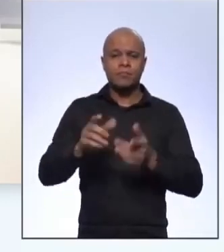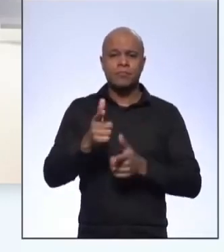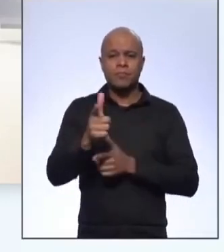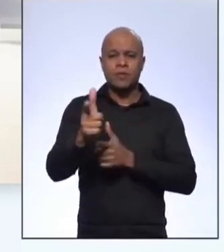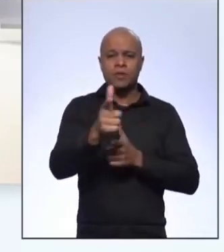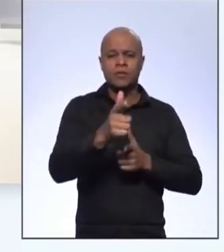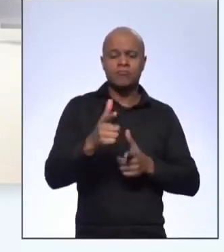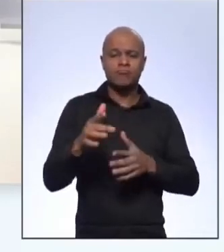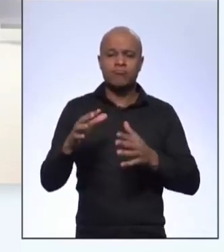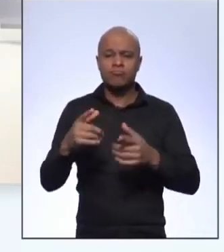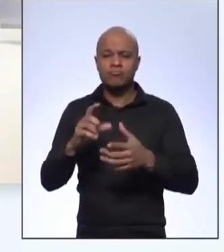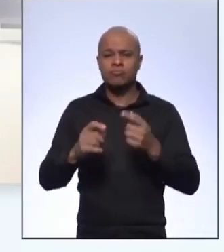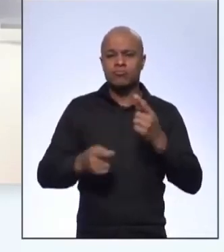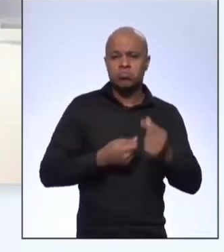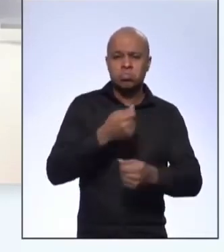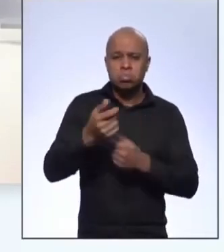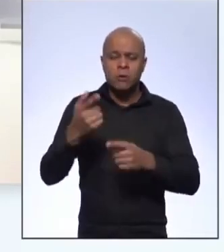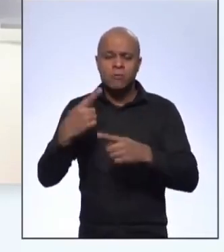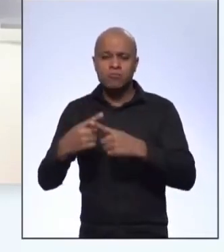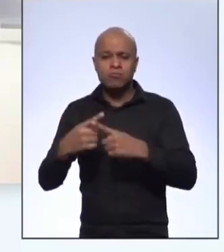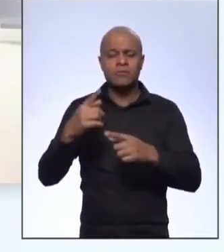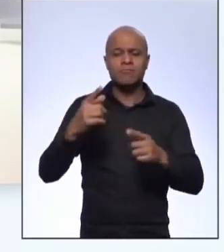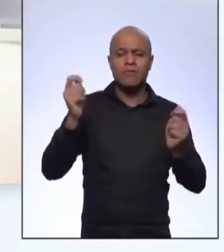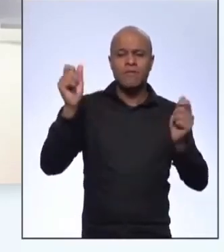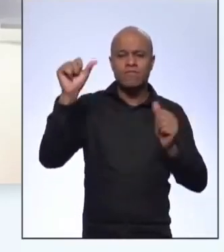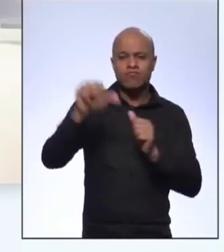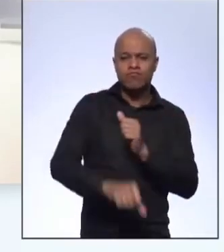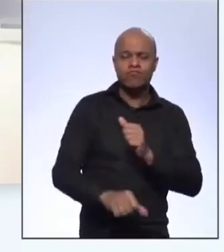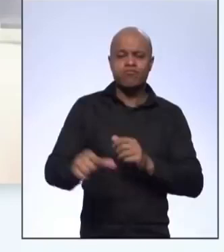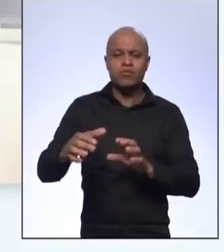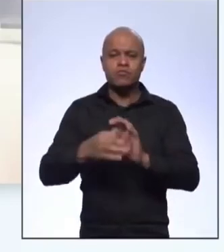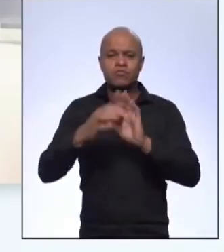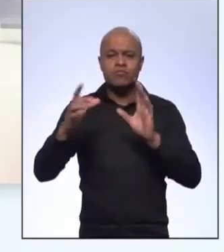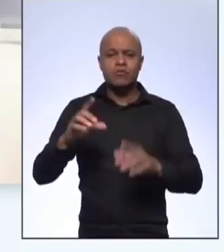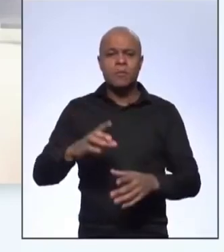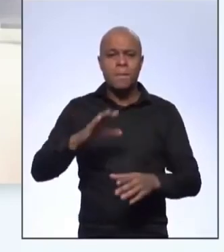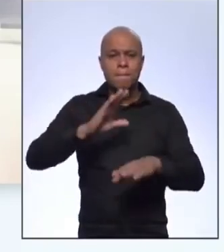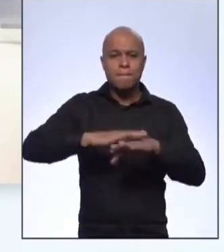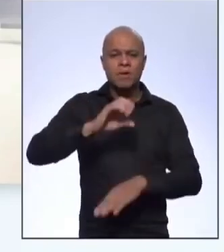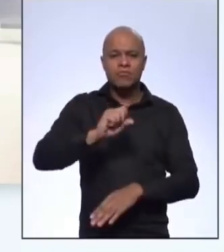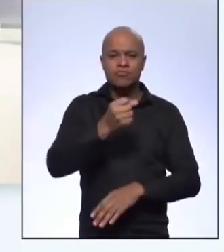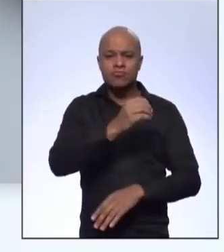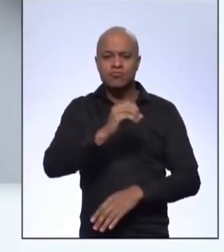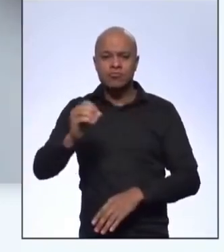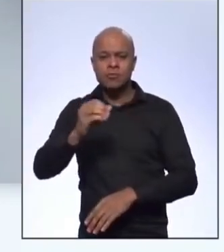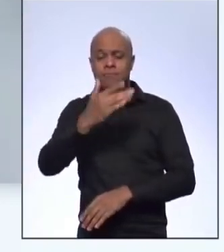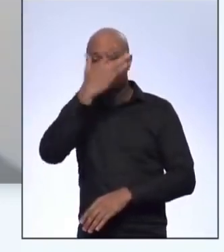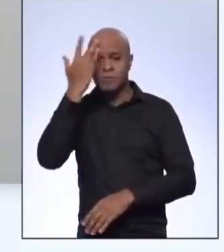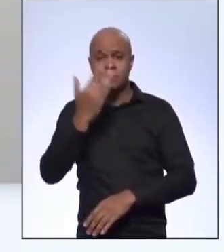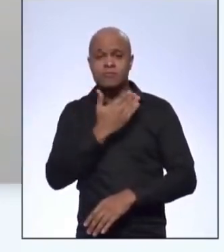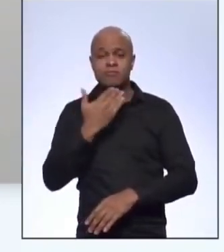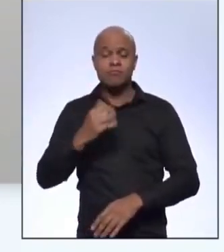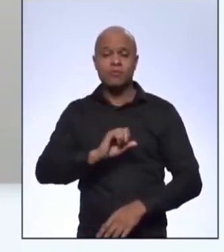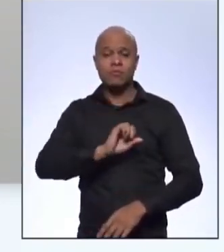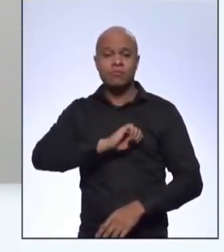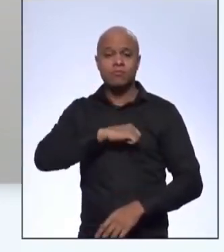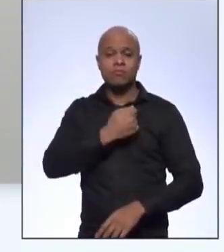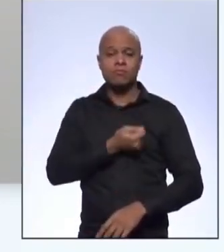negociações para dar um fim a um conflito por independência que deixou mais de 800 mortos na Espanha.